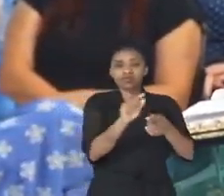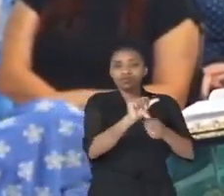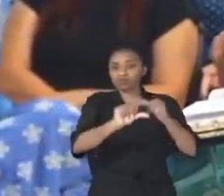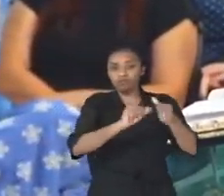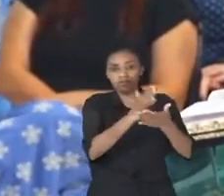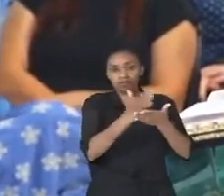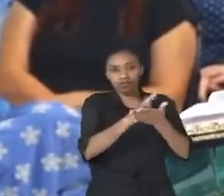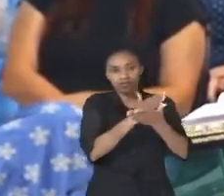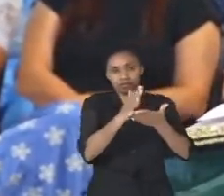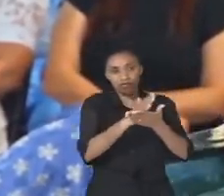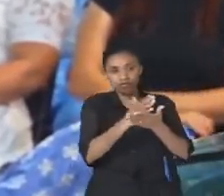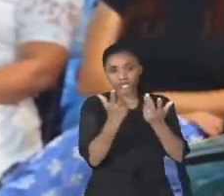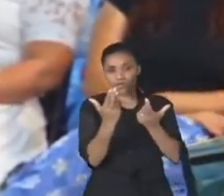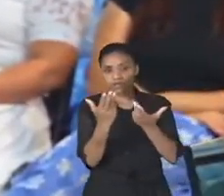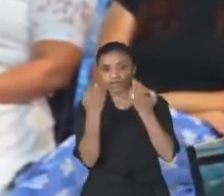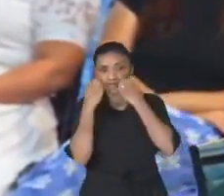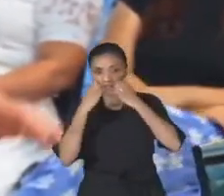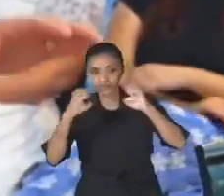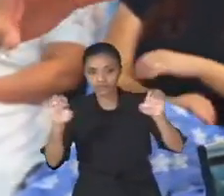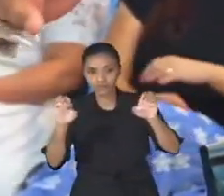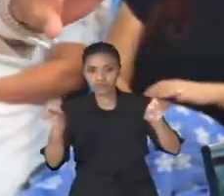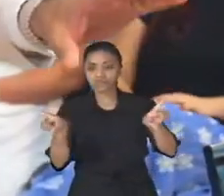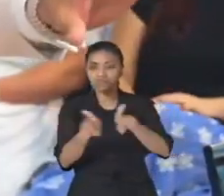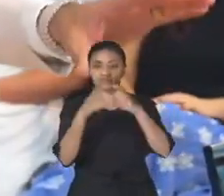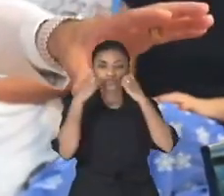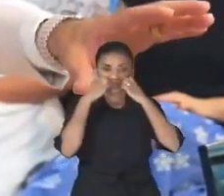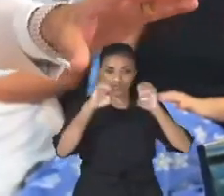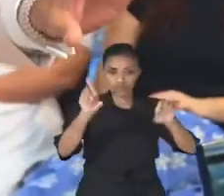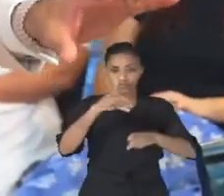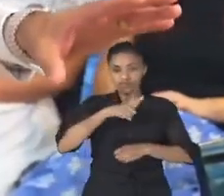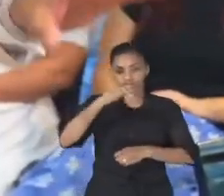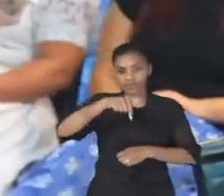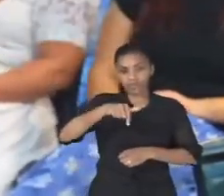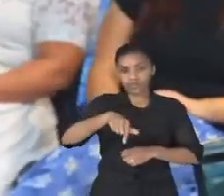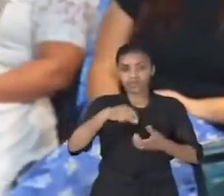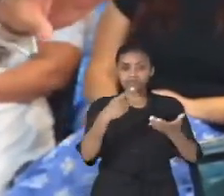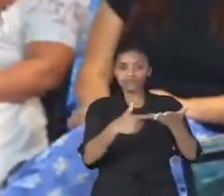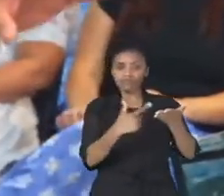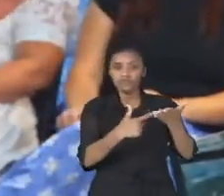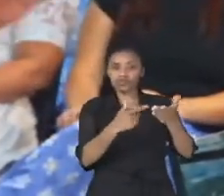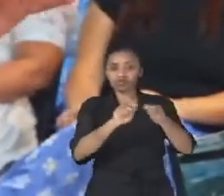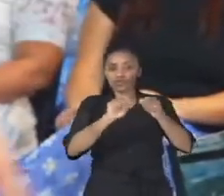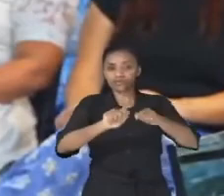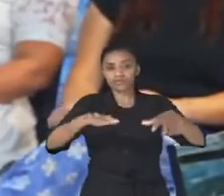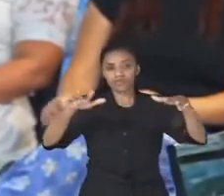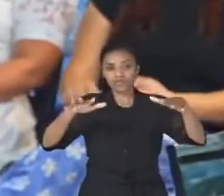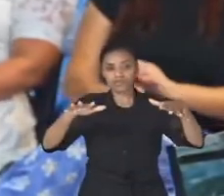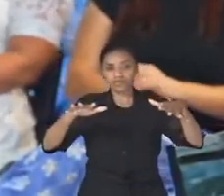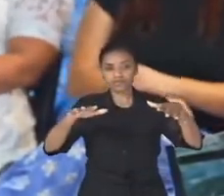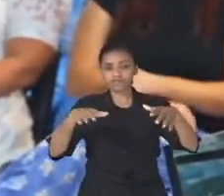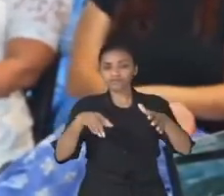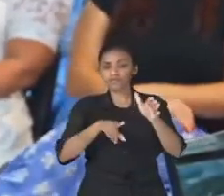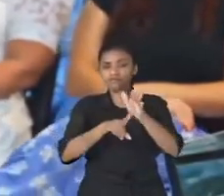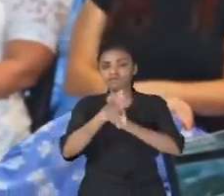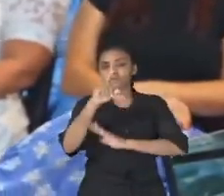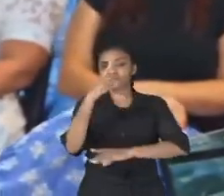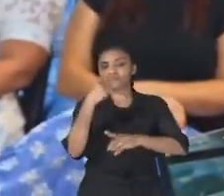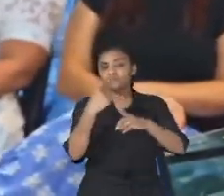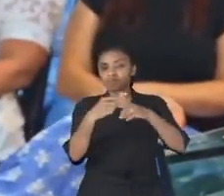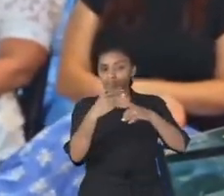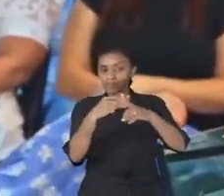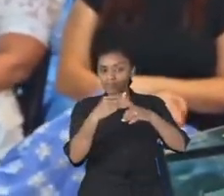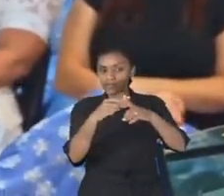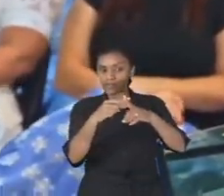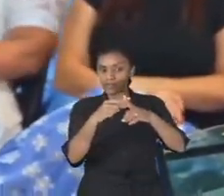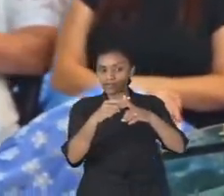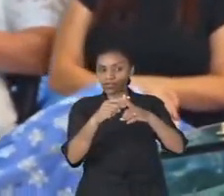bem como os evangelhos. Os evangelhos que nós temos aqui, nós temos que chamá-los de milagres. Perguntem por quê? Só falo se